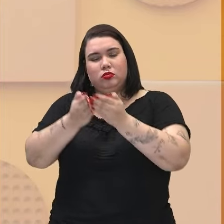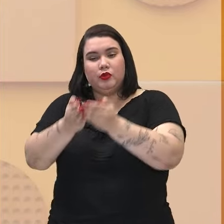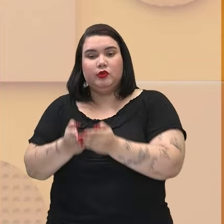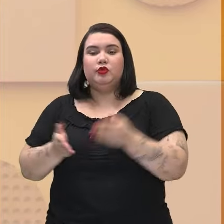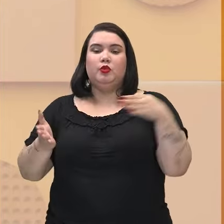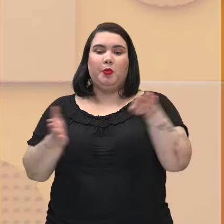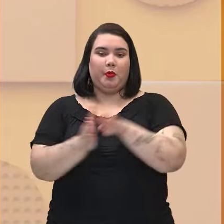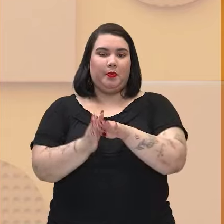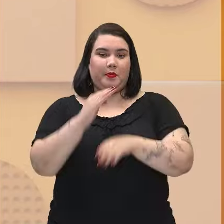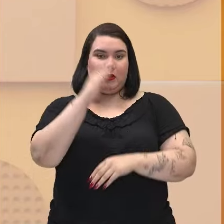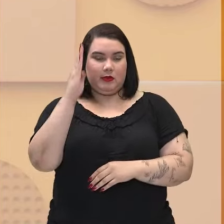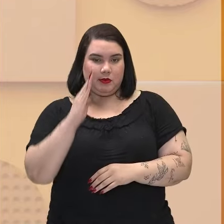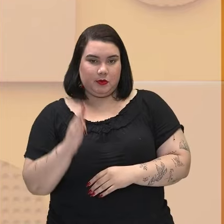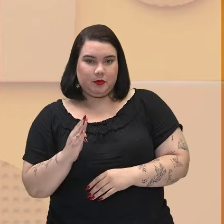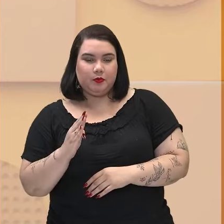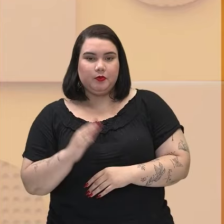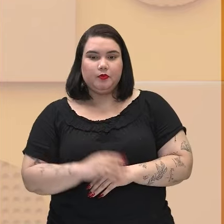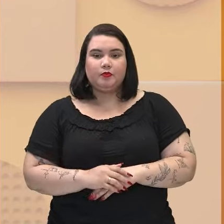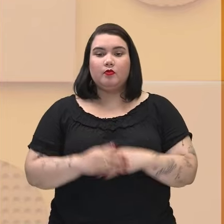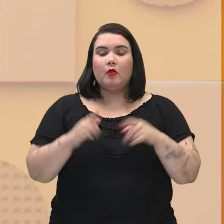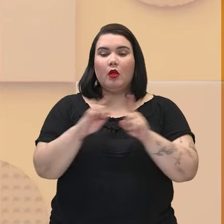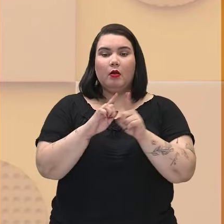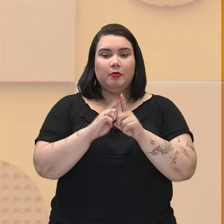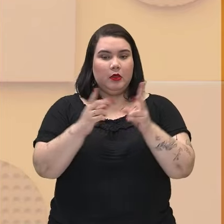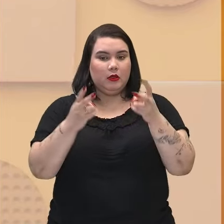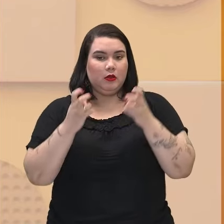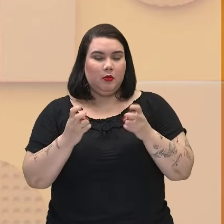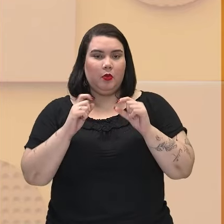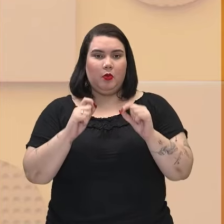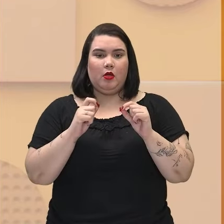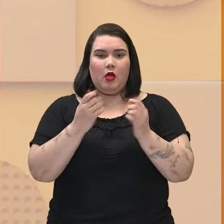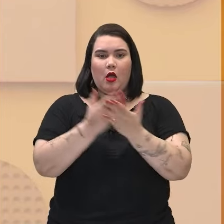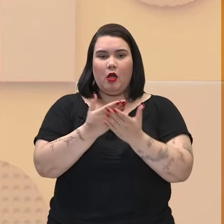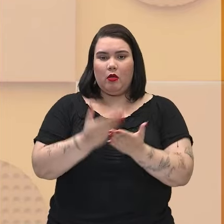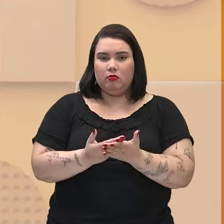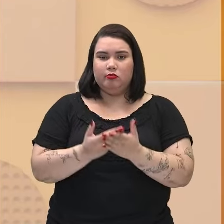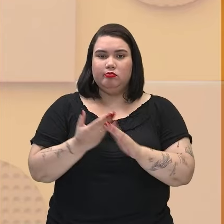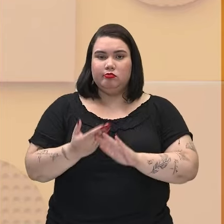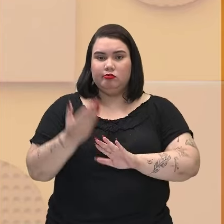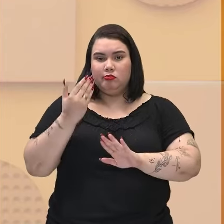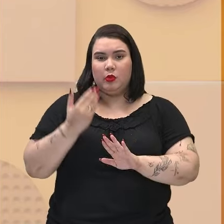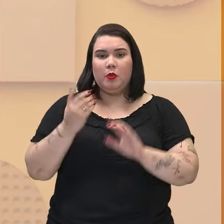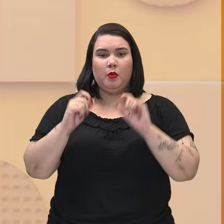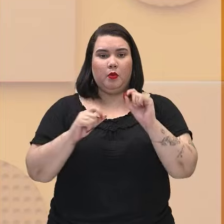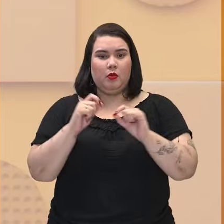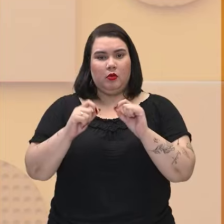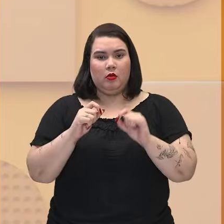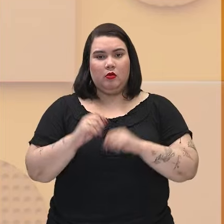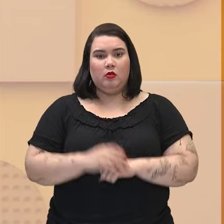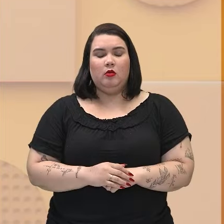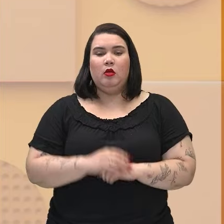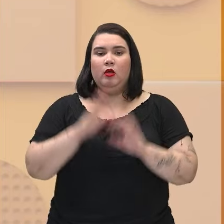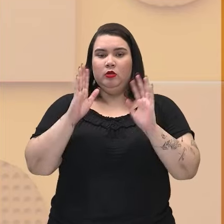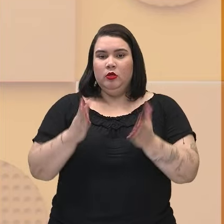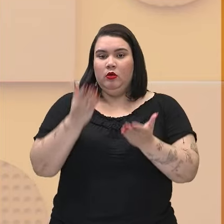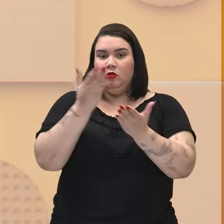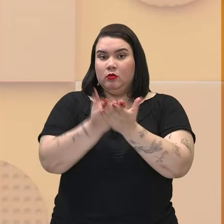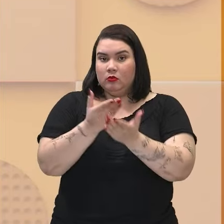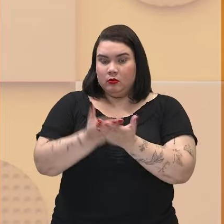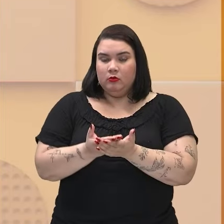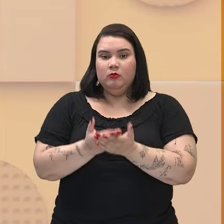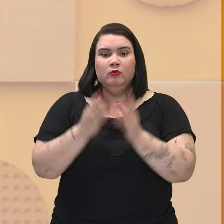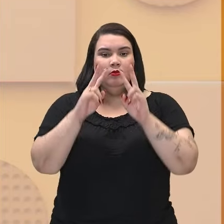E vocês também já verificaram em um outro momento, numa outra aula, né, fazendo a referência que a gente já viu dentro dessa